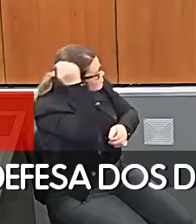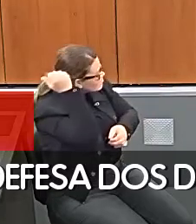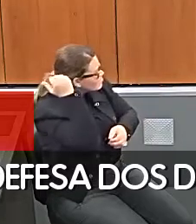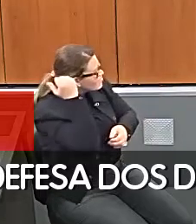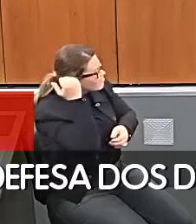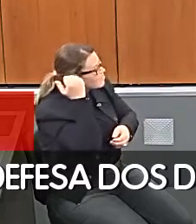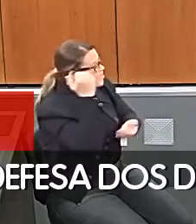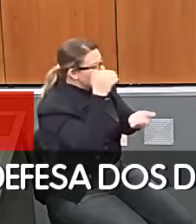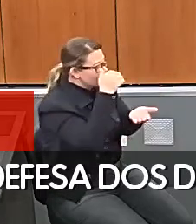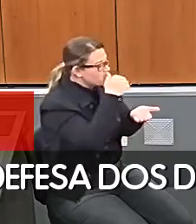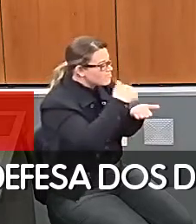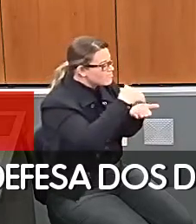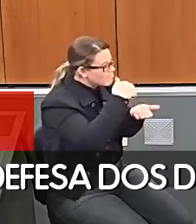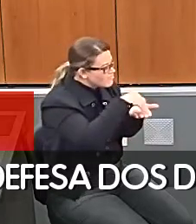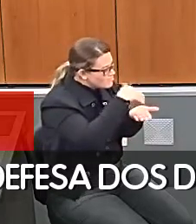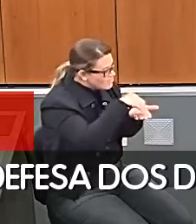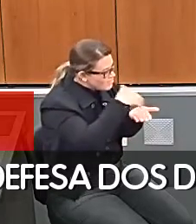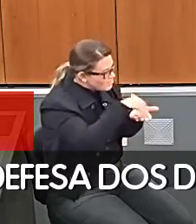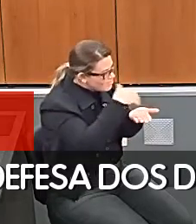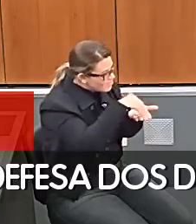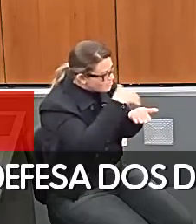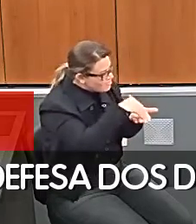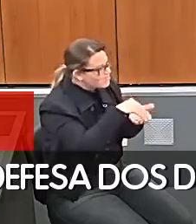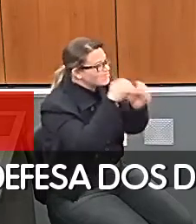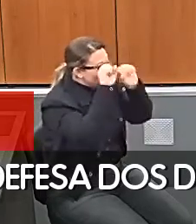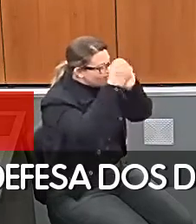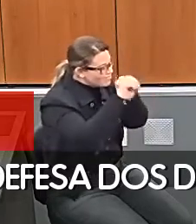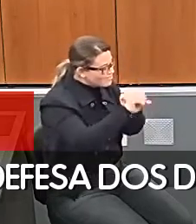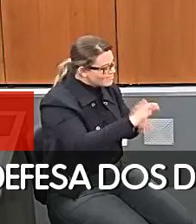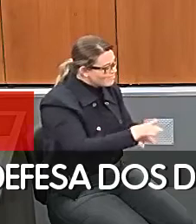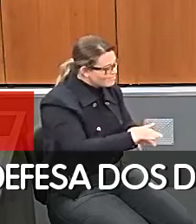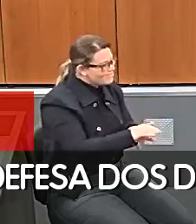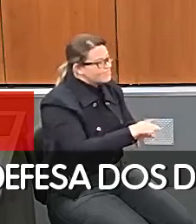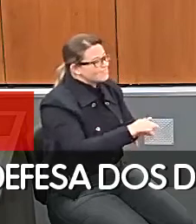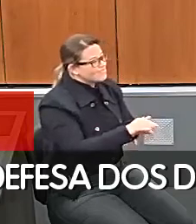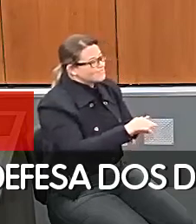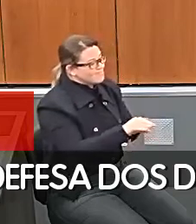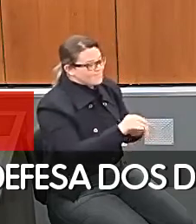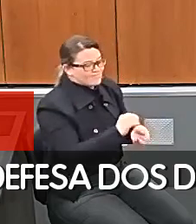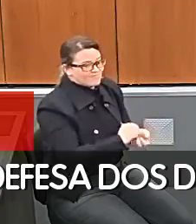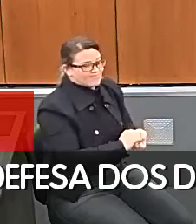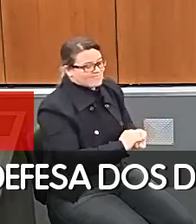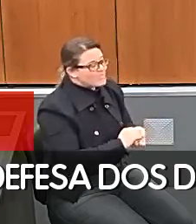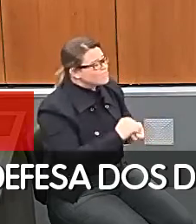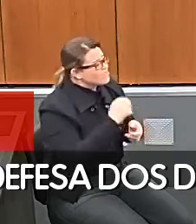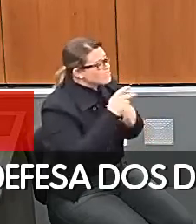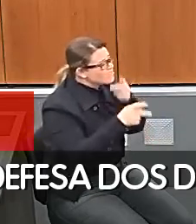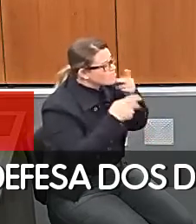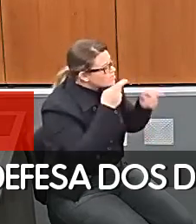Assessoria de Educação Especial da Secretaria de Educação. E eu quero dizer,